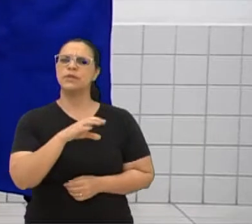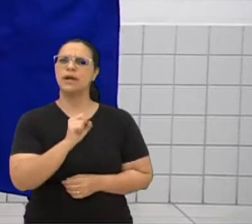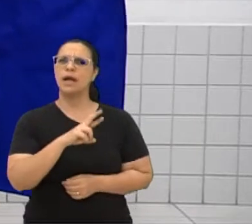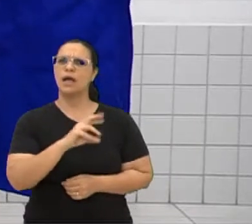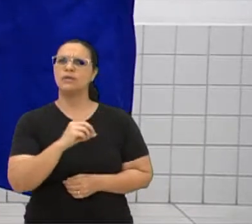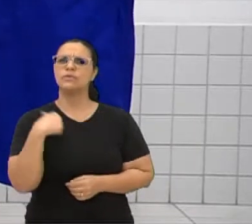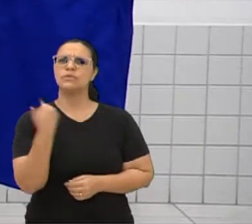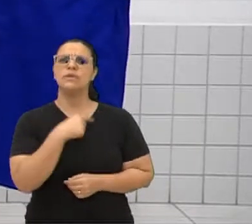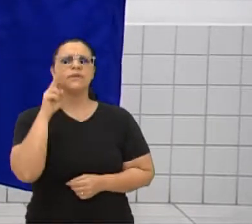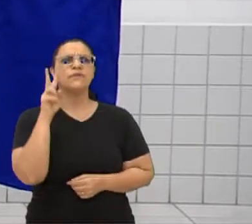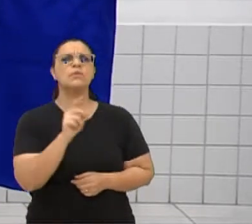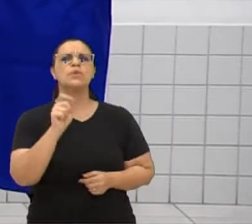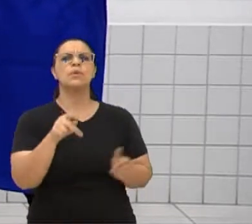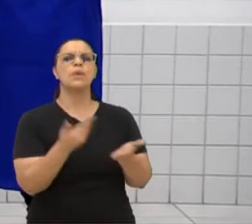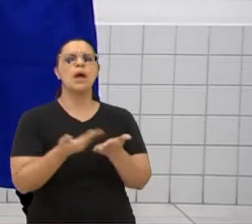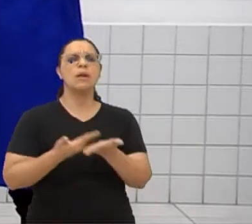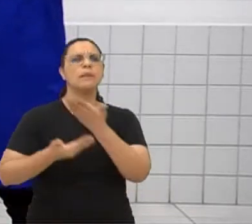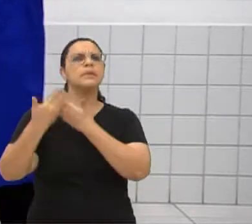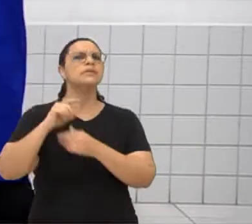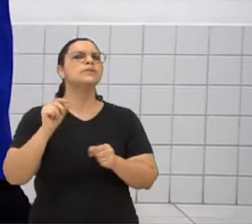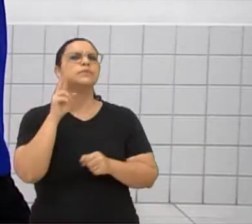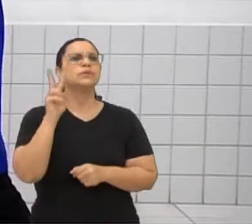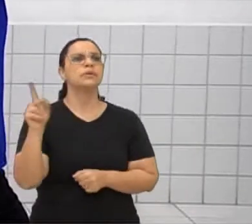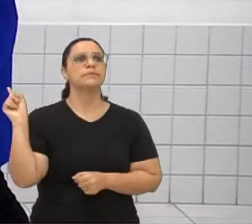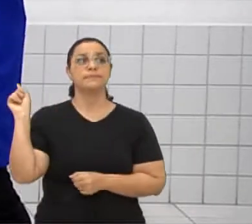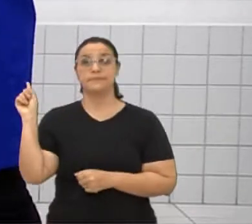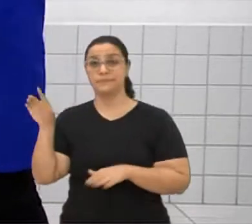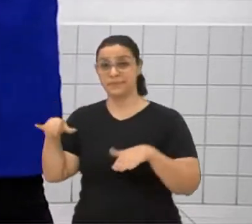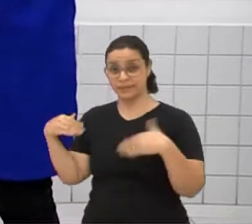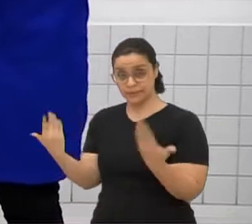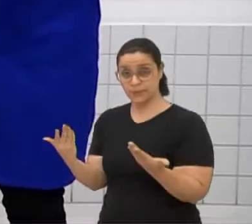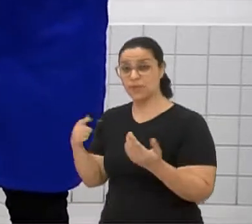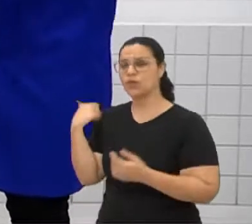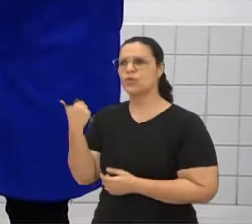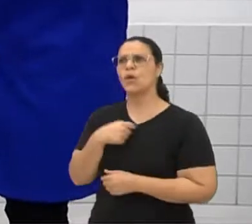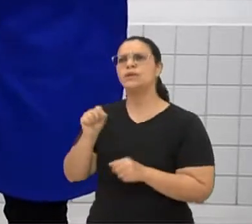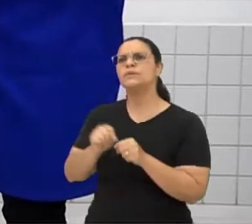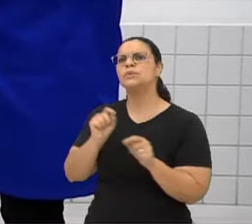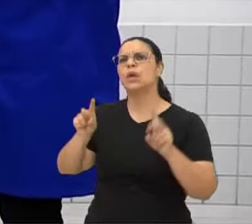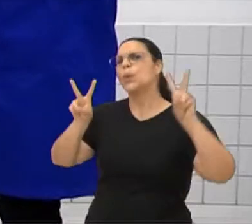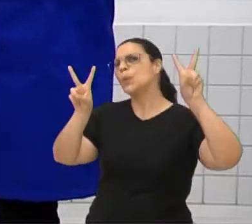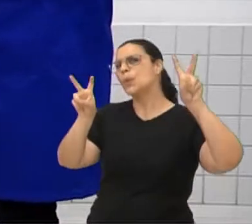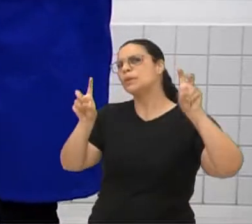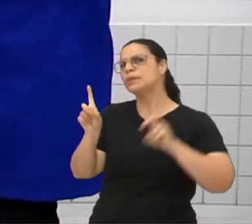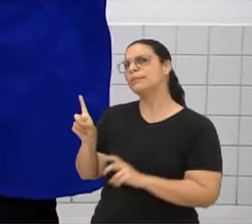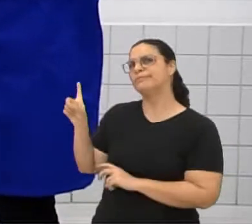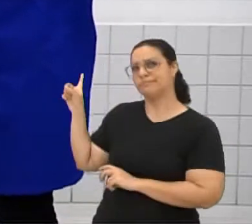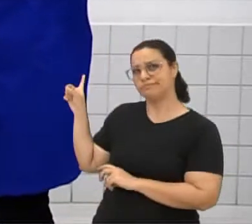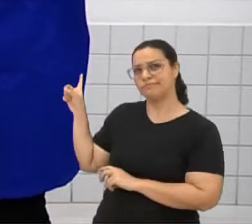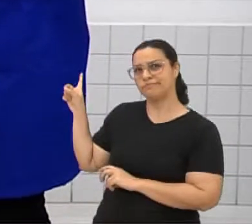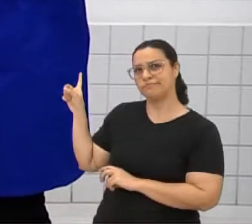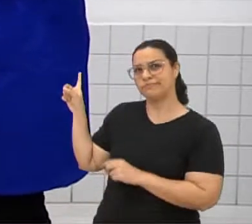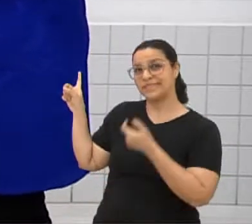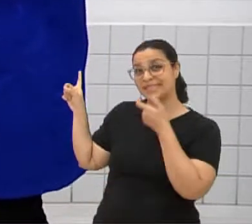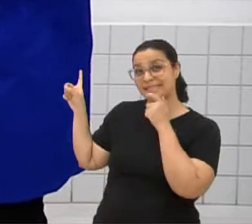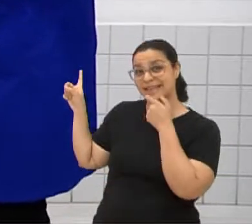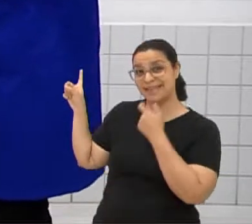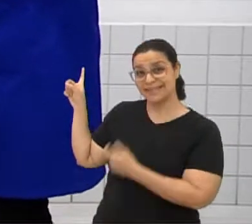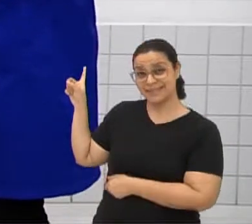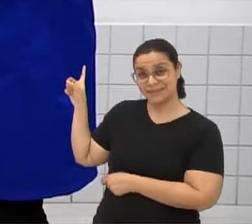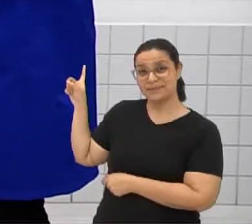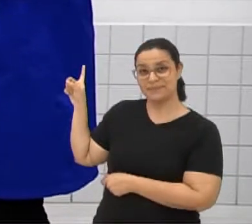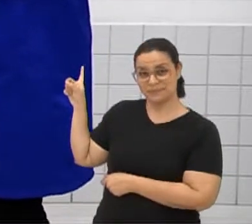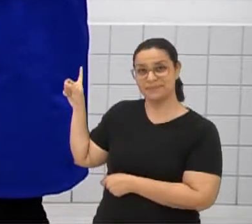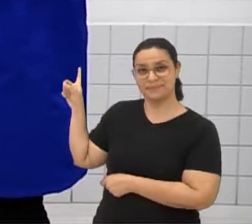Carlos a usar uma passada então na aula passada pessoal o título tá aqui olha o estilo teve